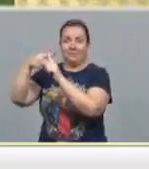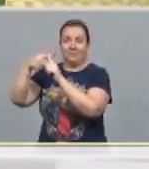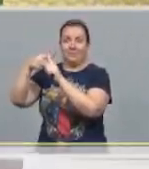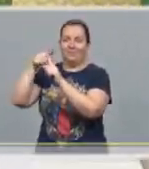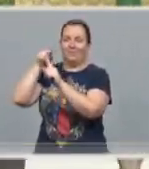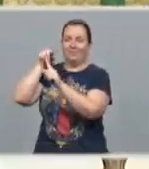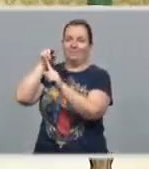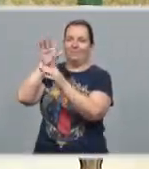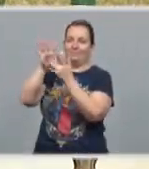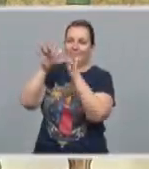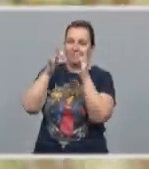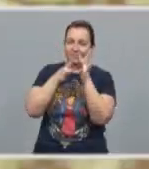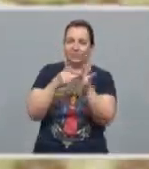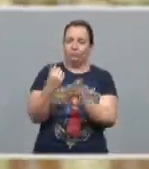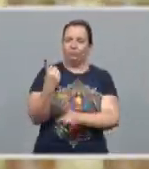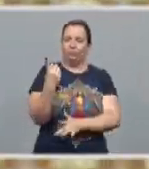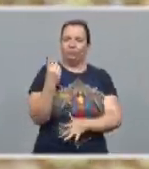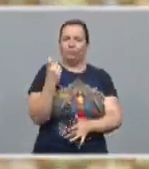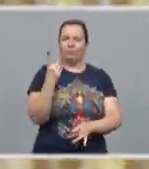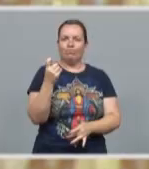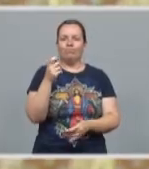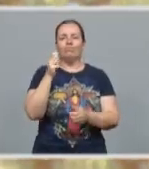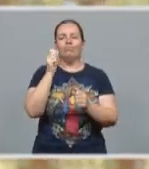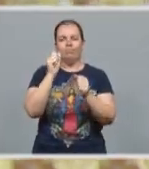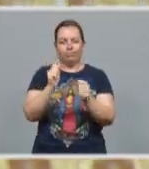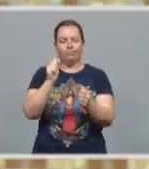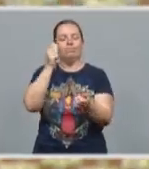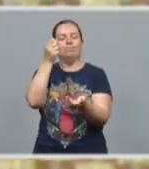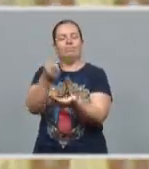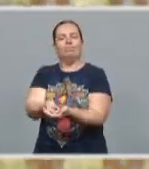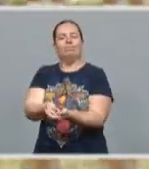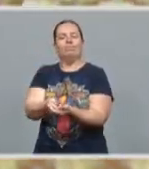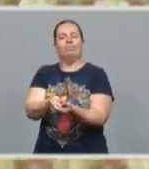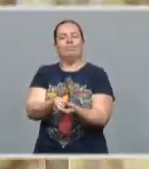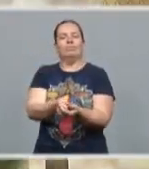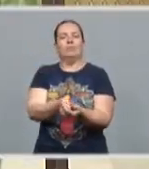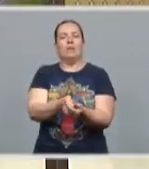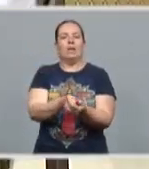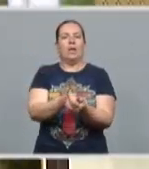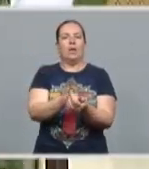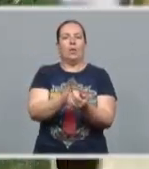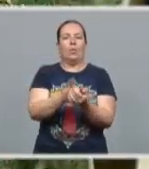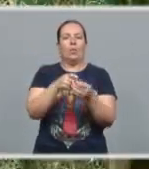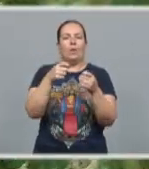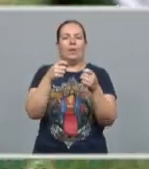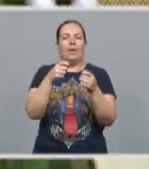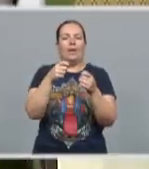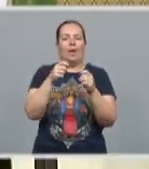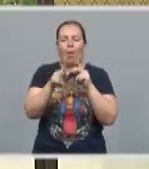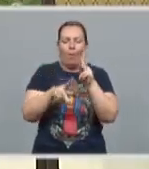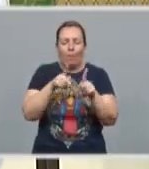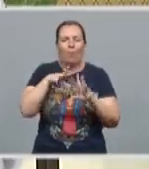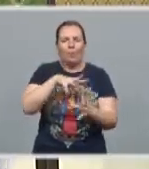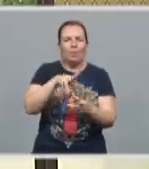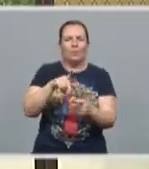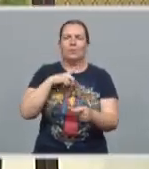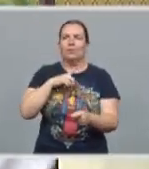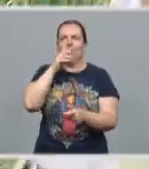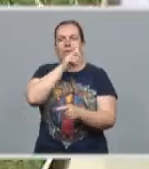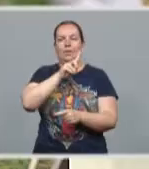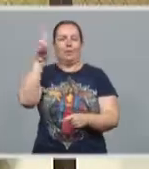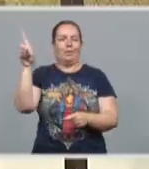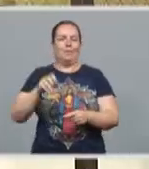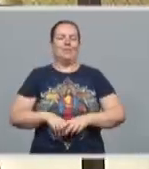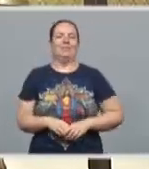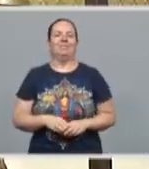Ele era o único que podia pagar a dívida que a humanidade tinha para com Deus.